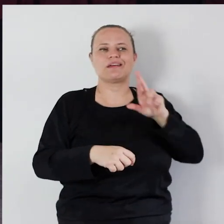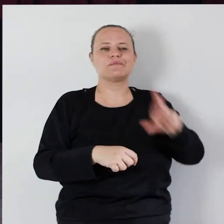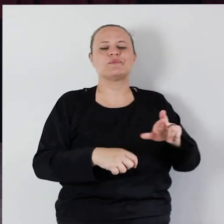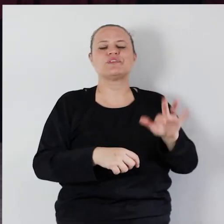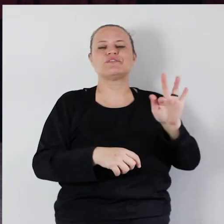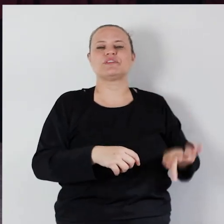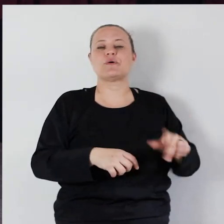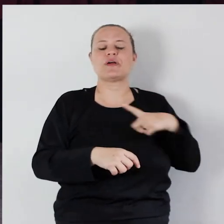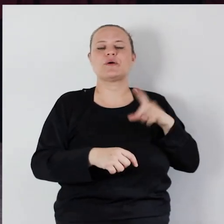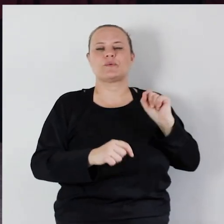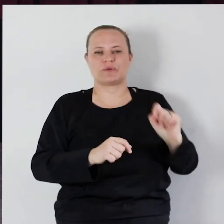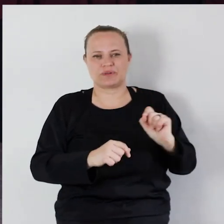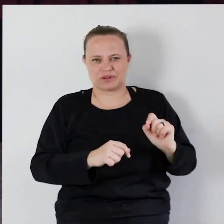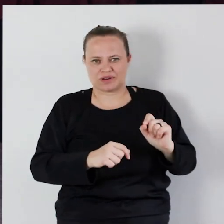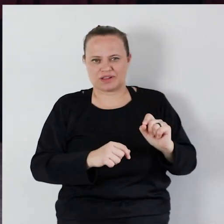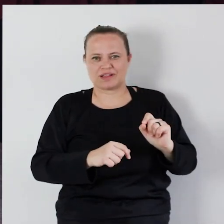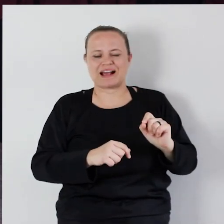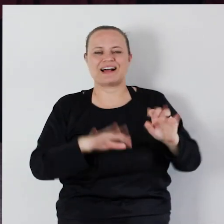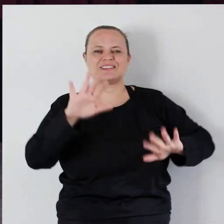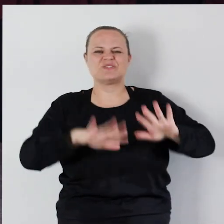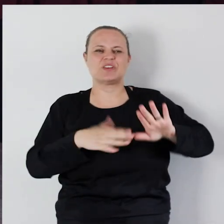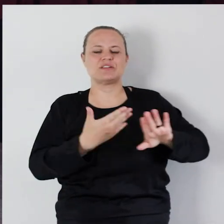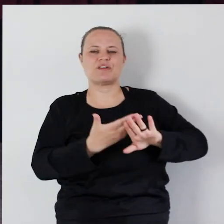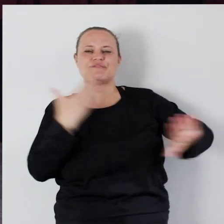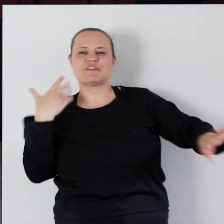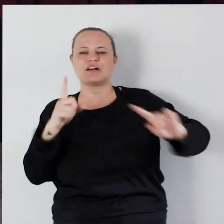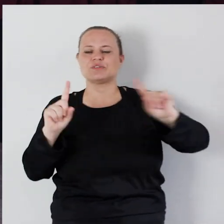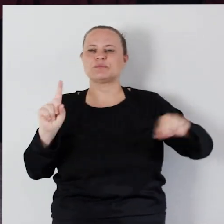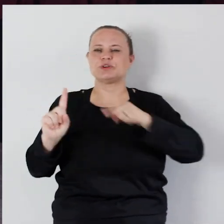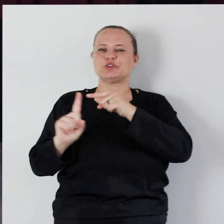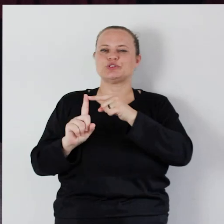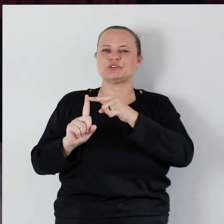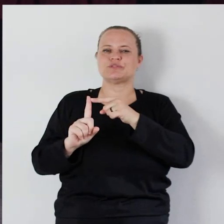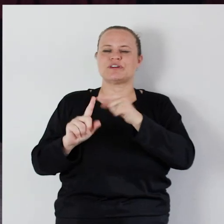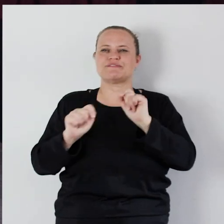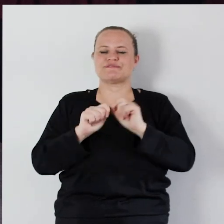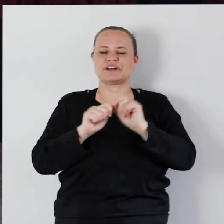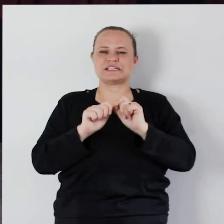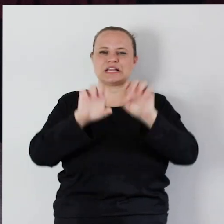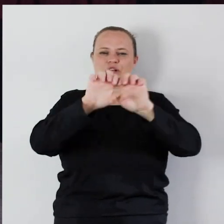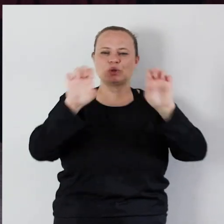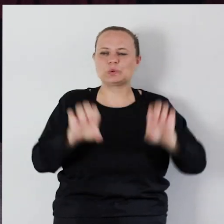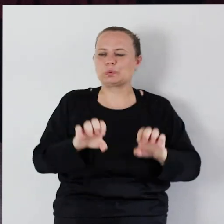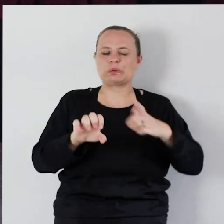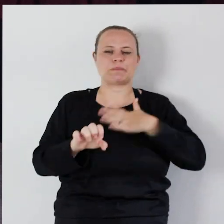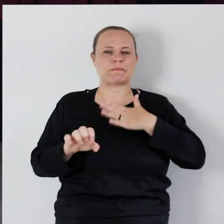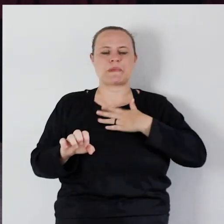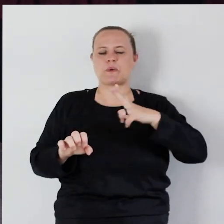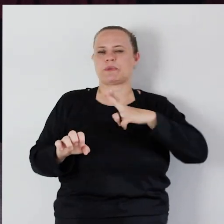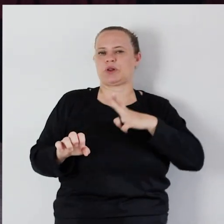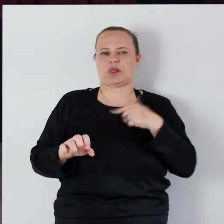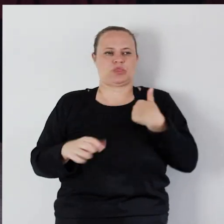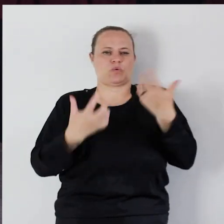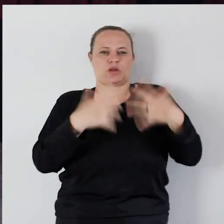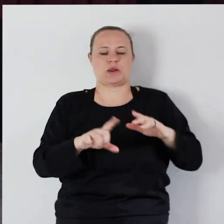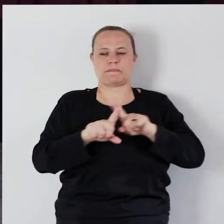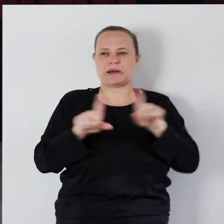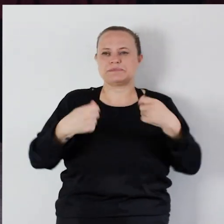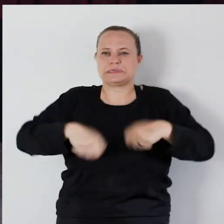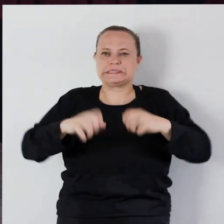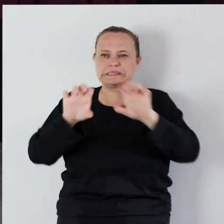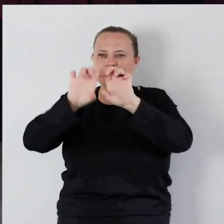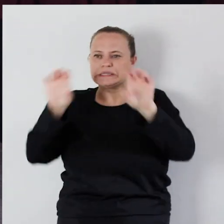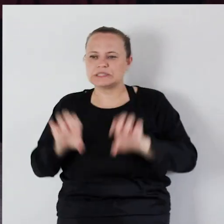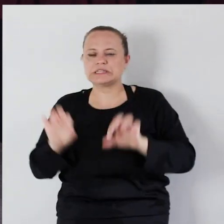prestação de contas, ela começa a criar uma série de consequências para essas organizações, que elas implicam muitas vezes